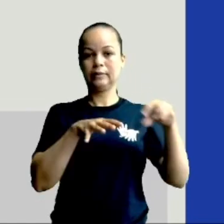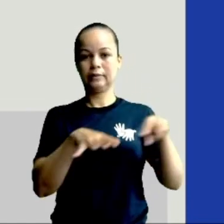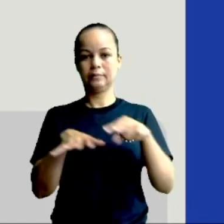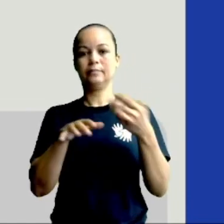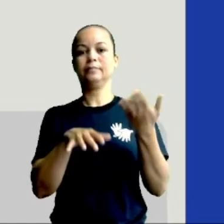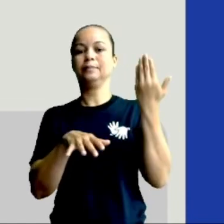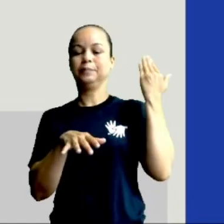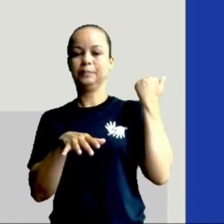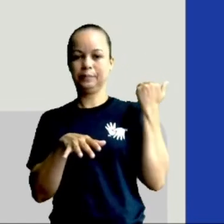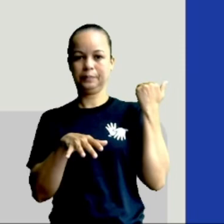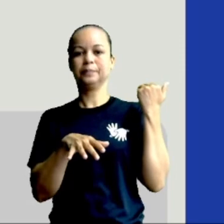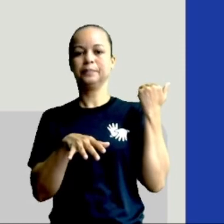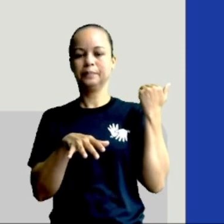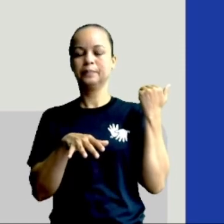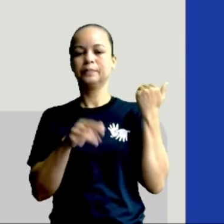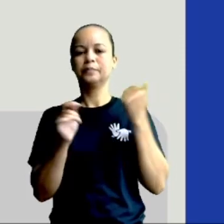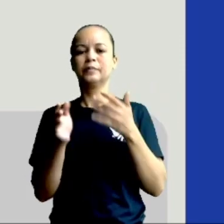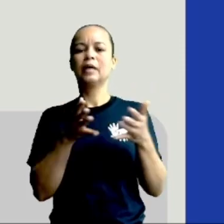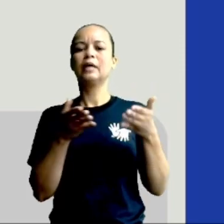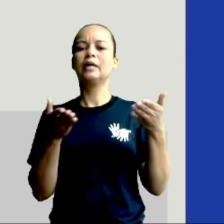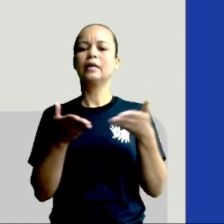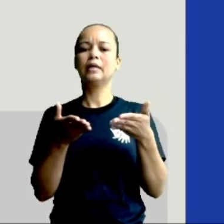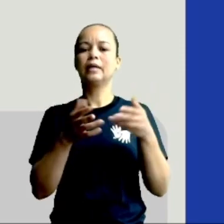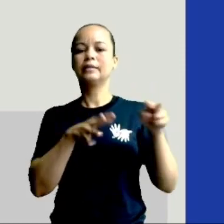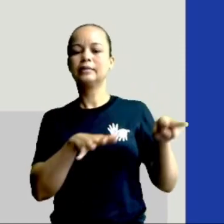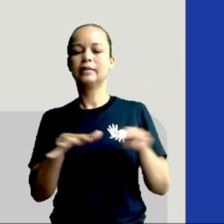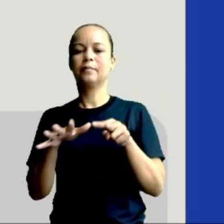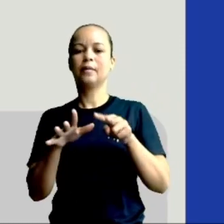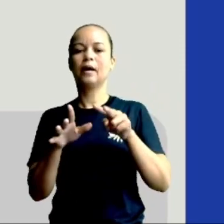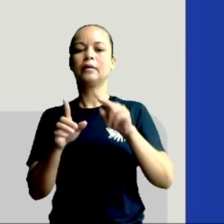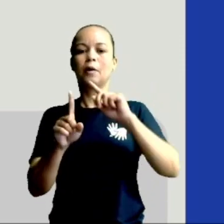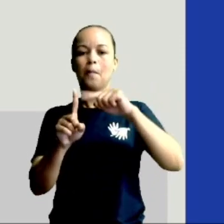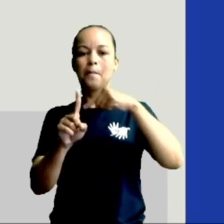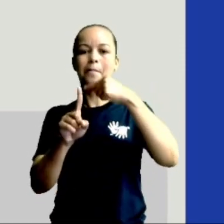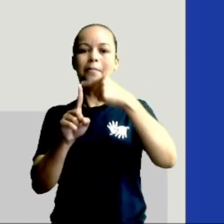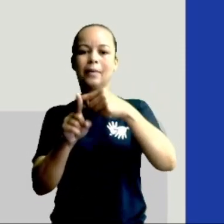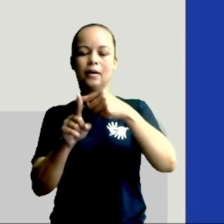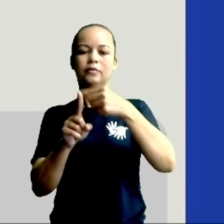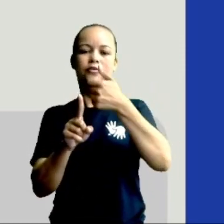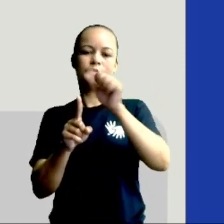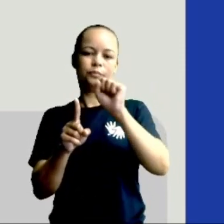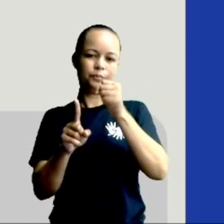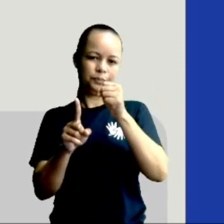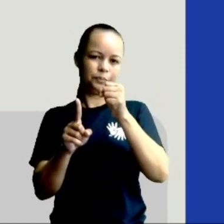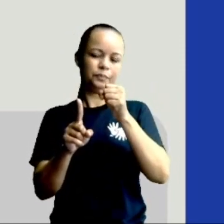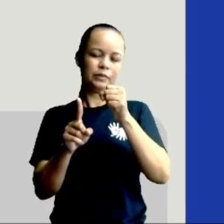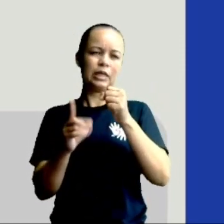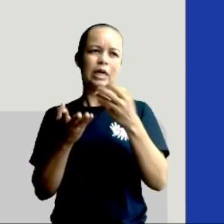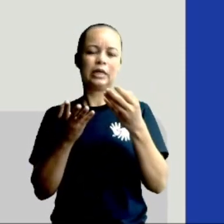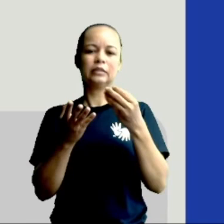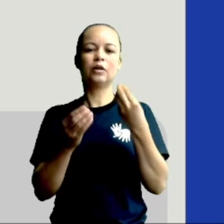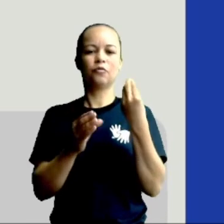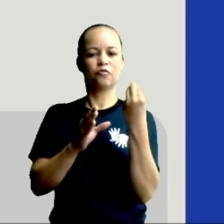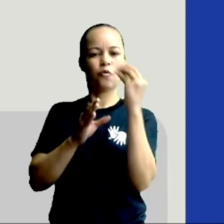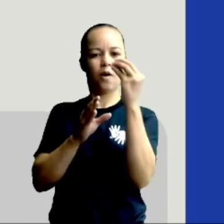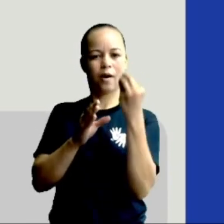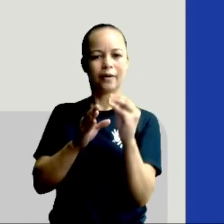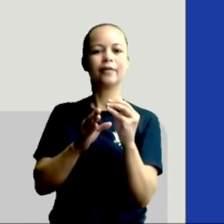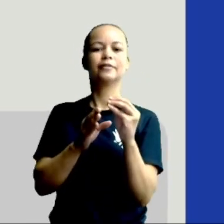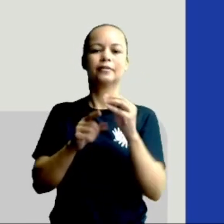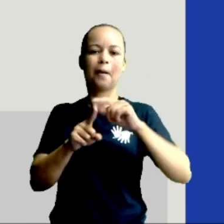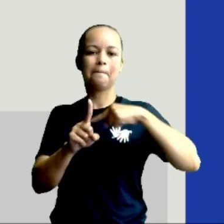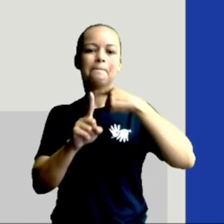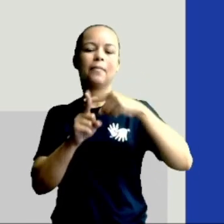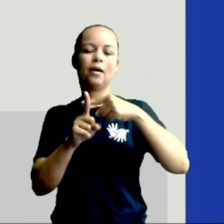semana passada ele gastou 77 e essa semana 18 a mais. Então, eu vou fazer a ideia de acrescentar aí, de trazer